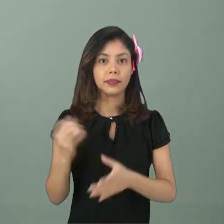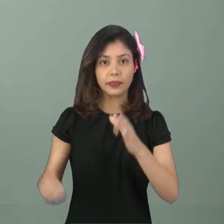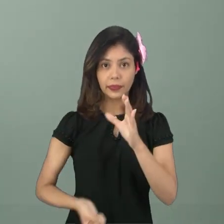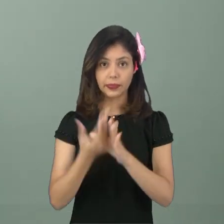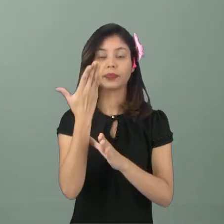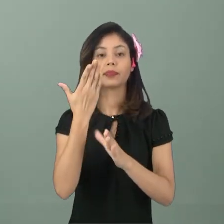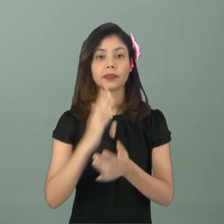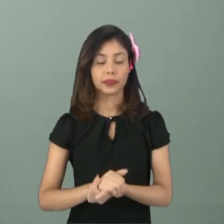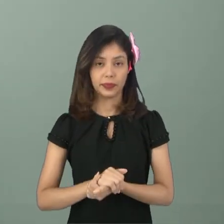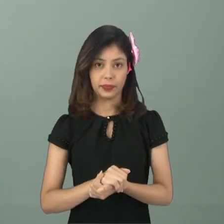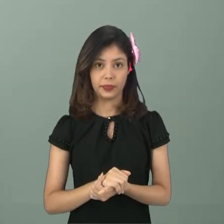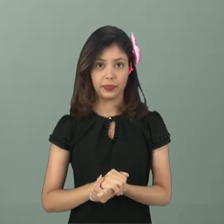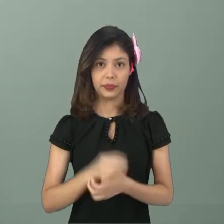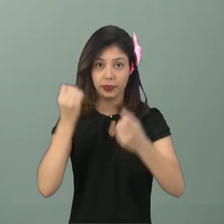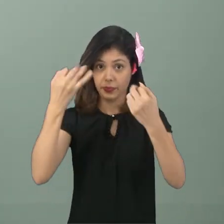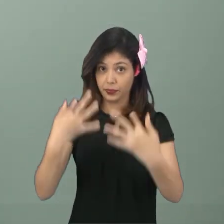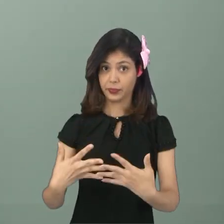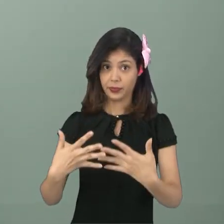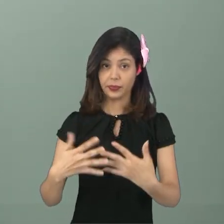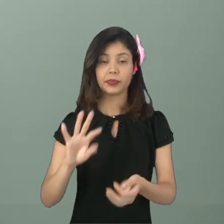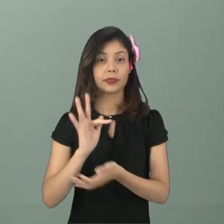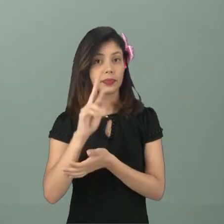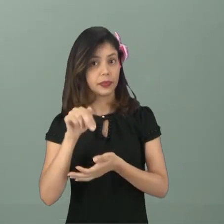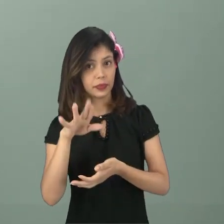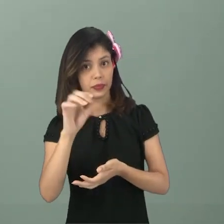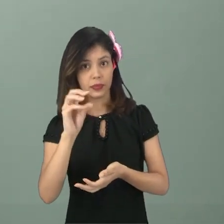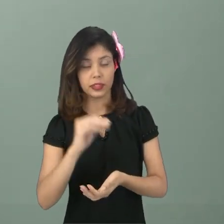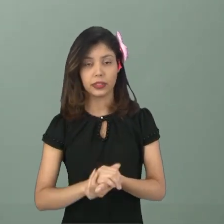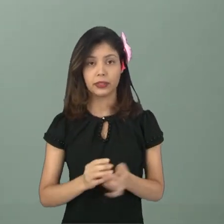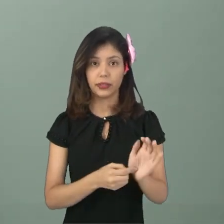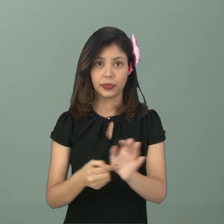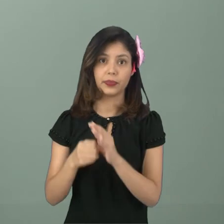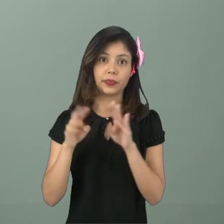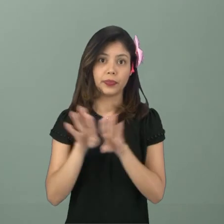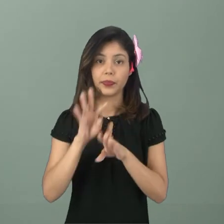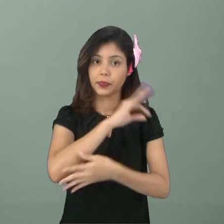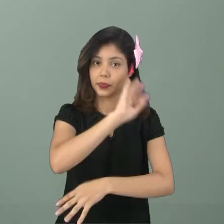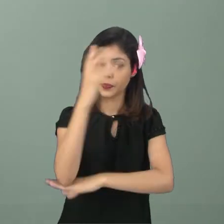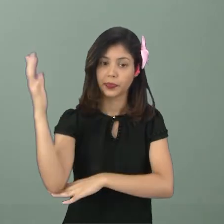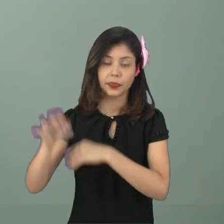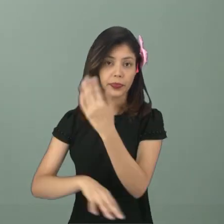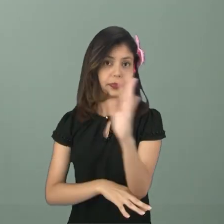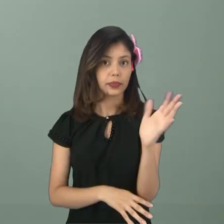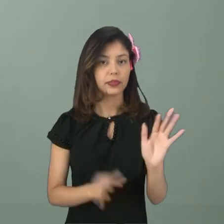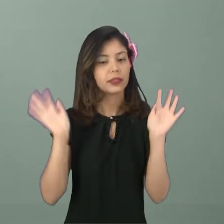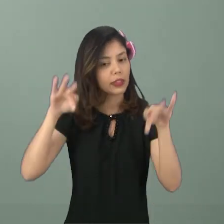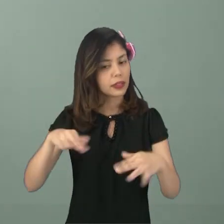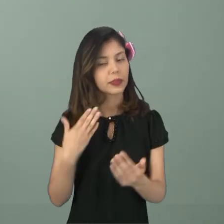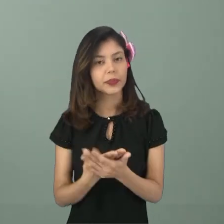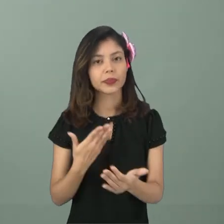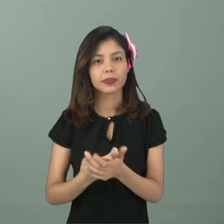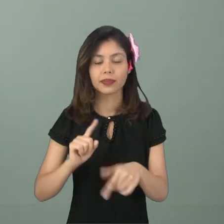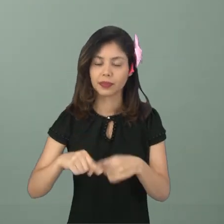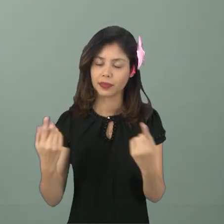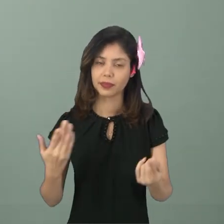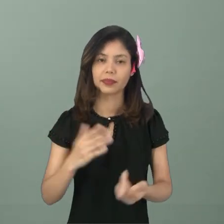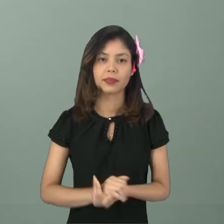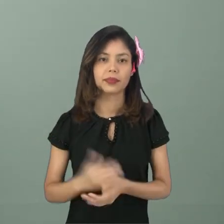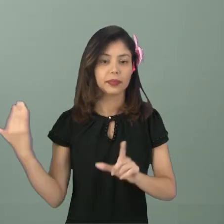criavam as lendas para explicar os fenômenos da natureza. Muito bem. Ficamos por aqui com mais essa